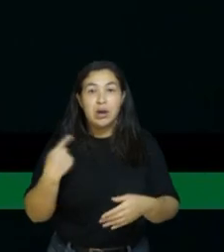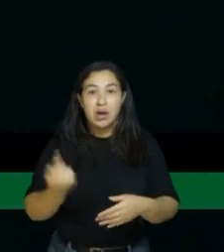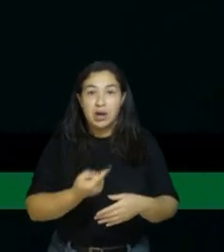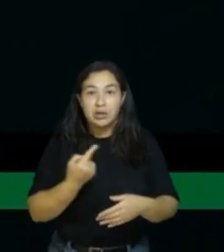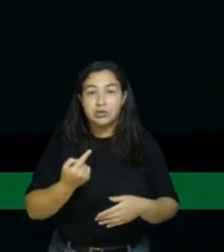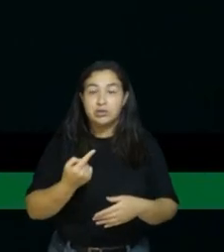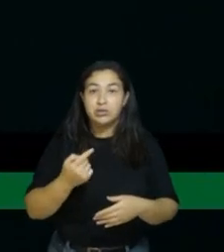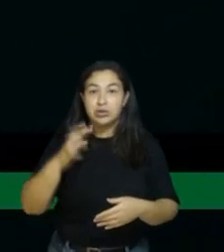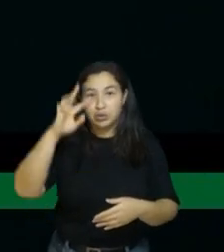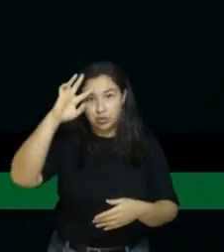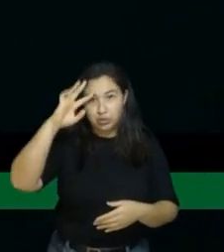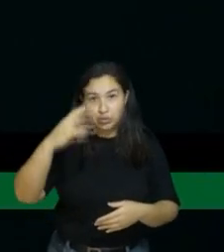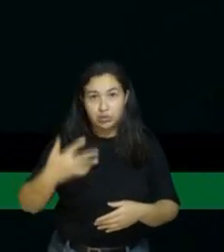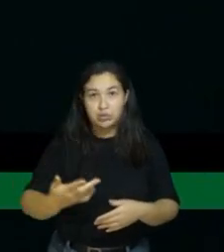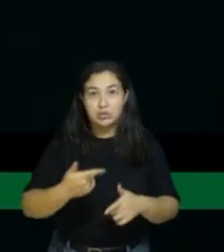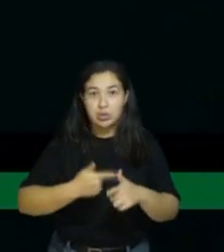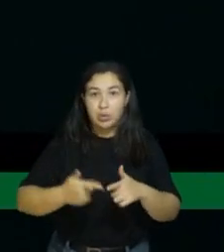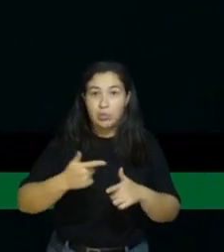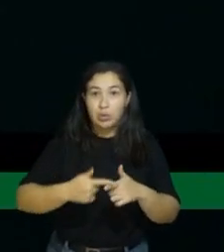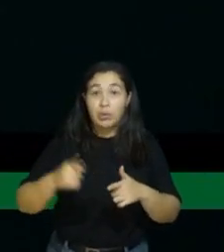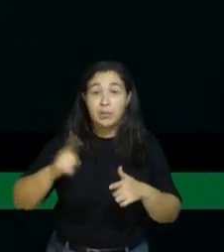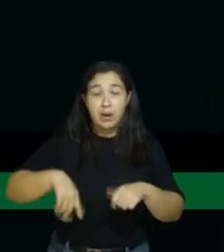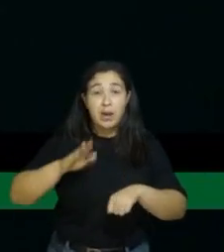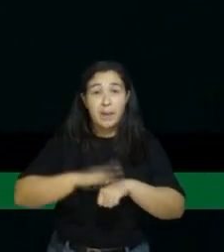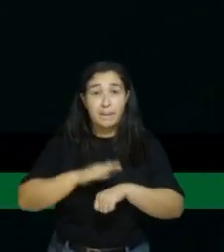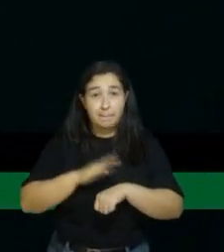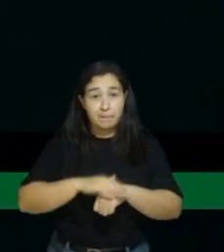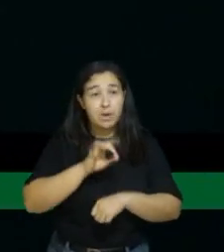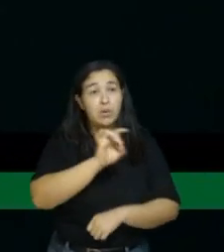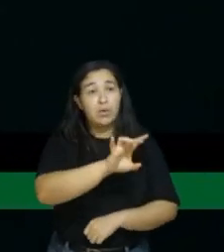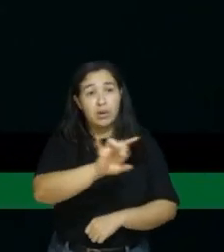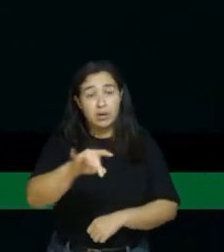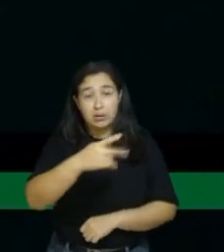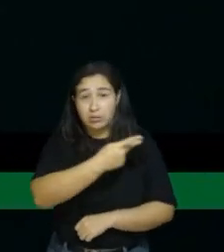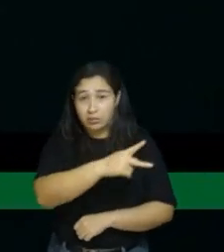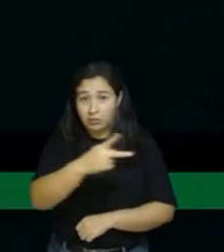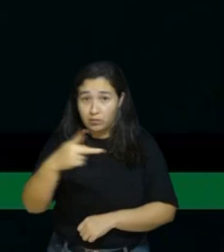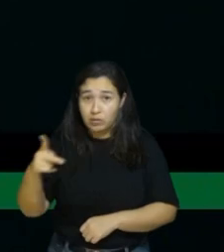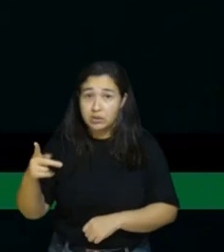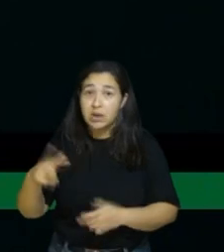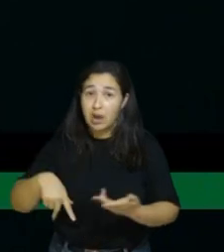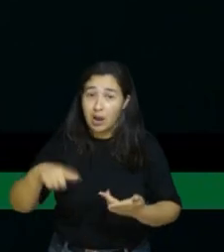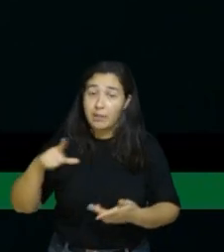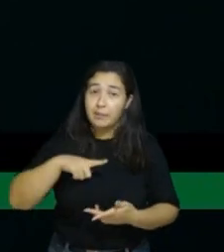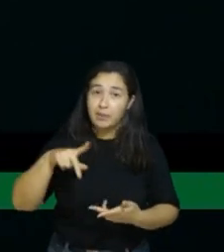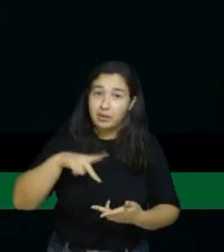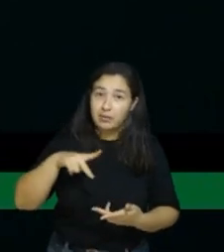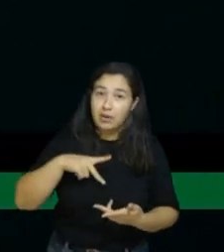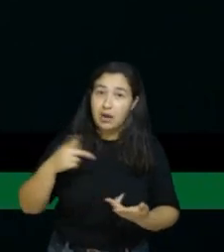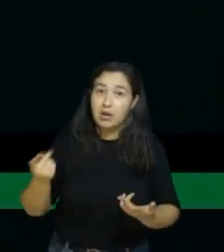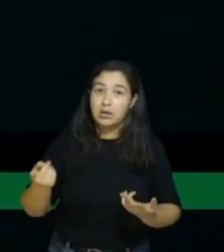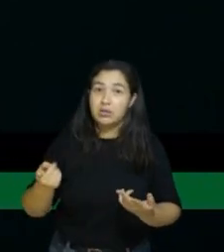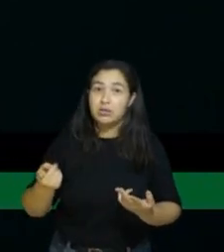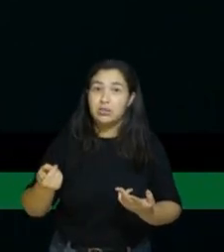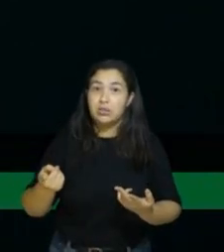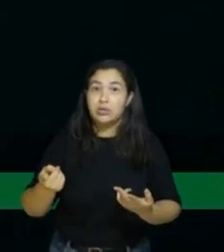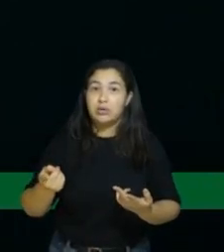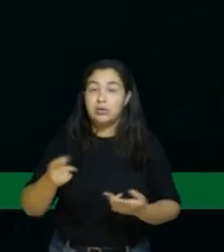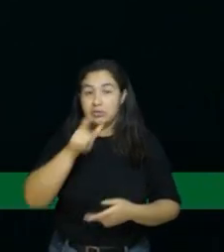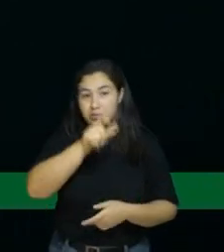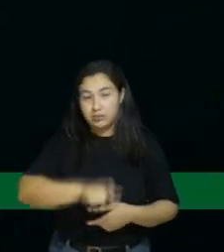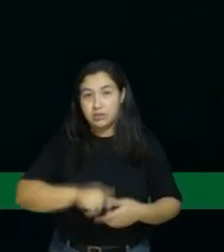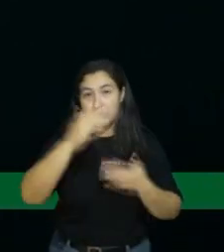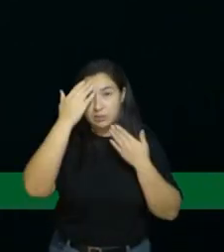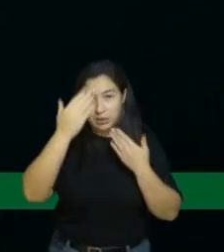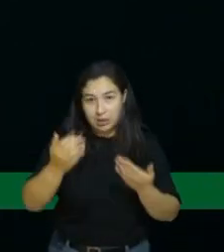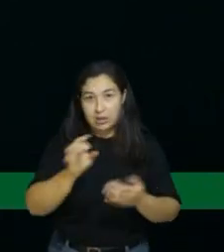Está na mão de de vocês né está no terceiro setor na na iniciativa privada está no indivíduo o meu Muito obrigado ao